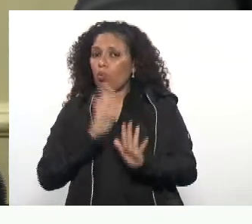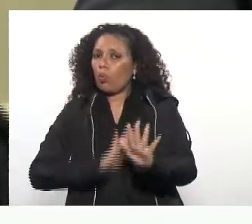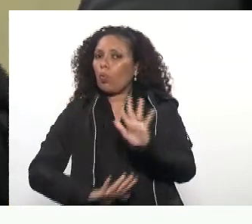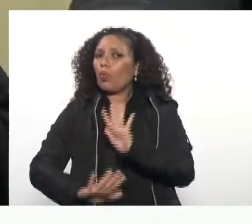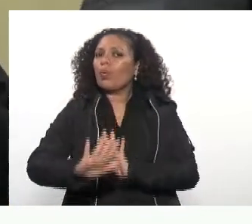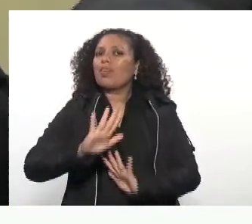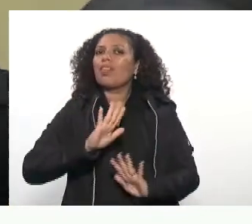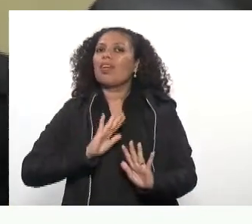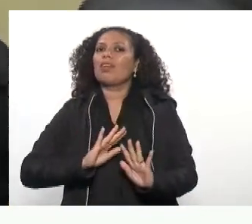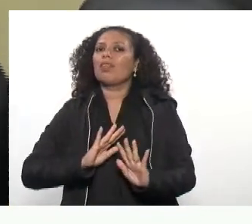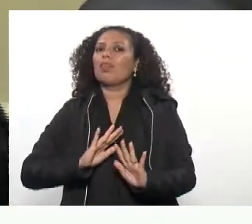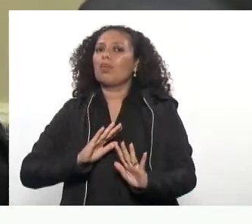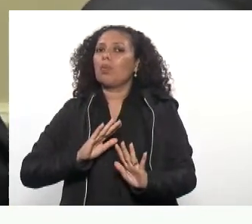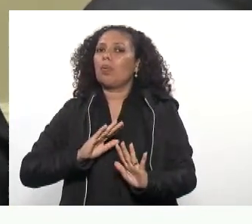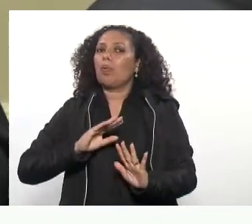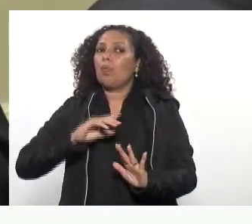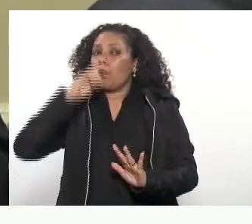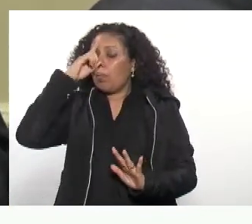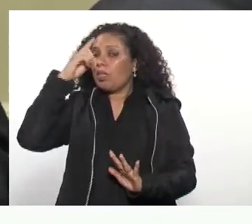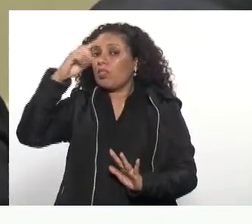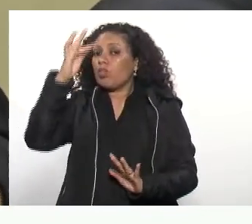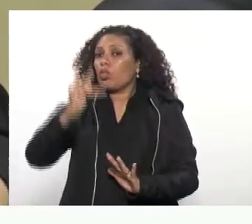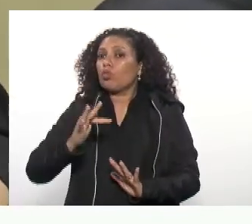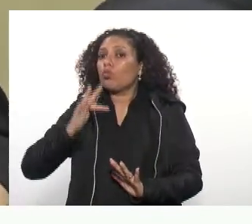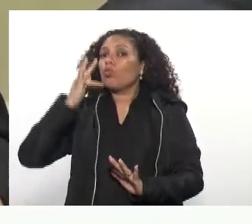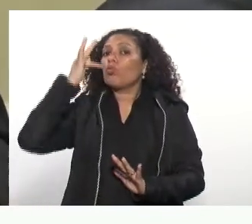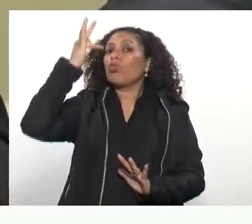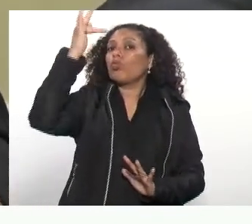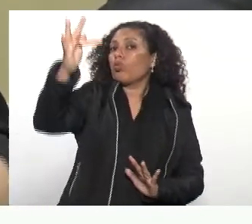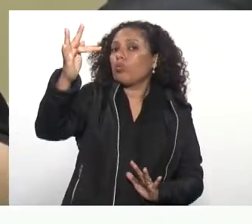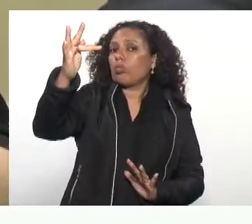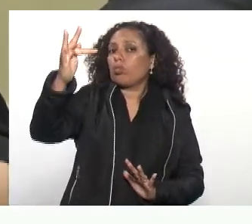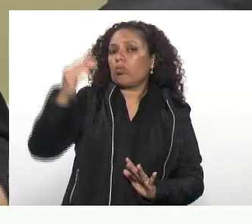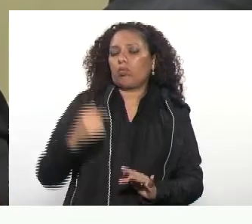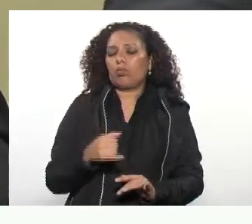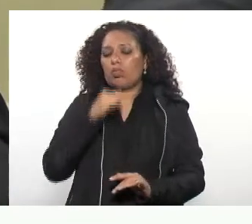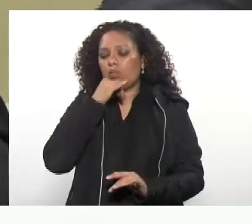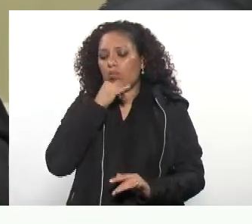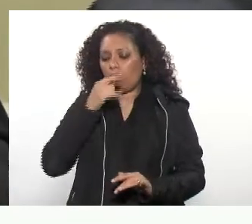cauteloso com a visão do desdobramento disso a médio e longo prazo.